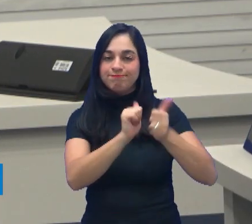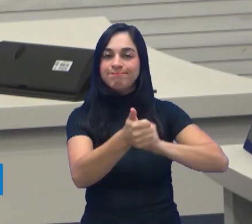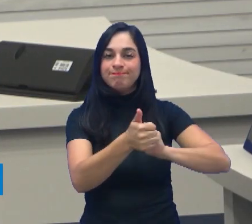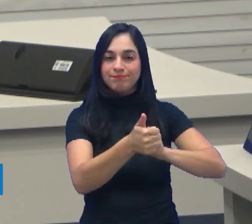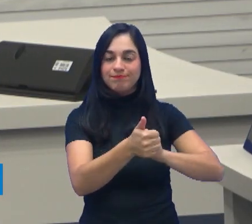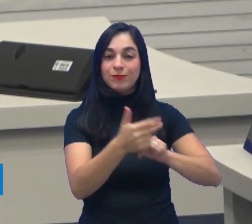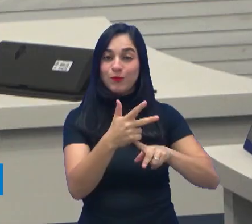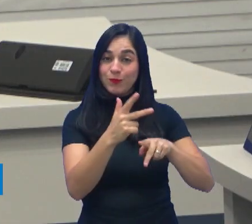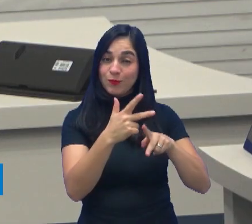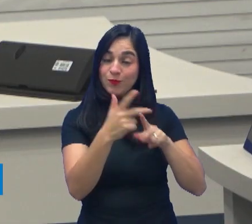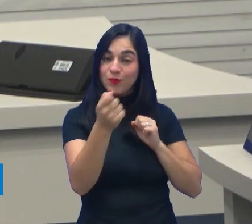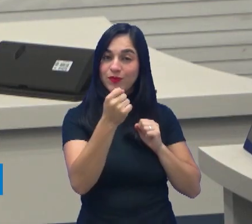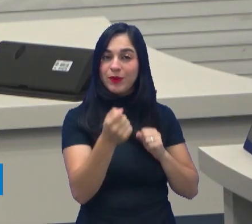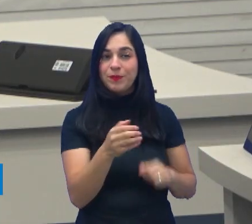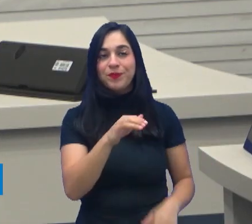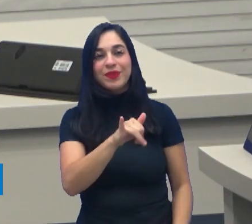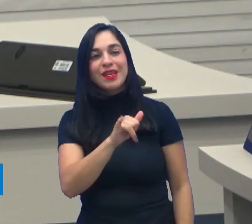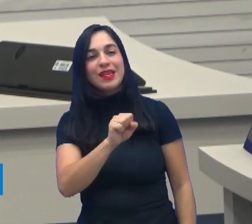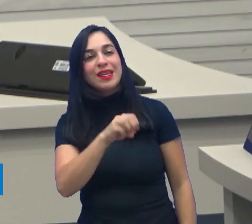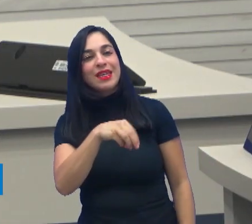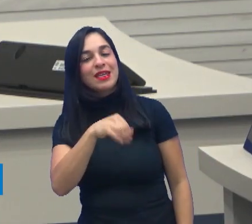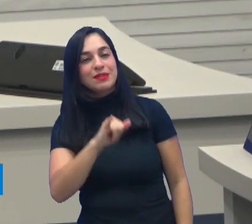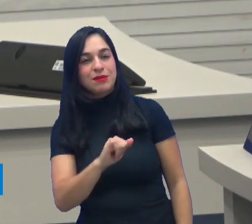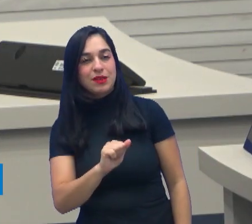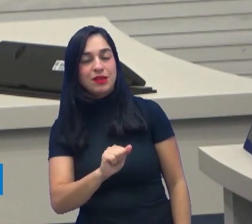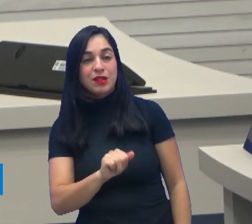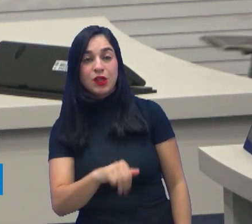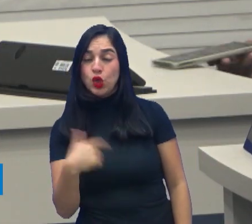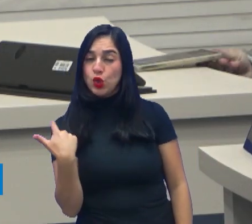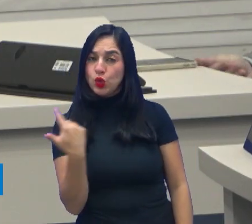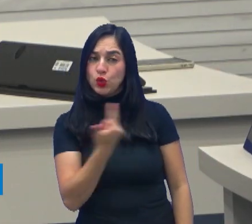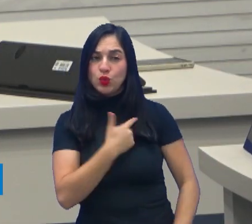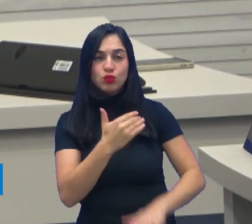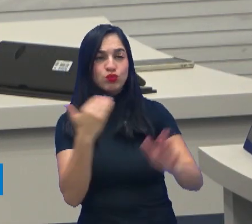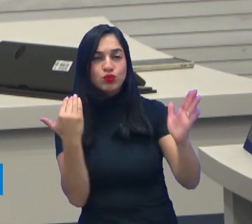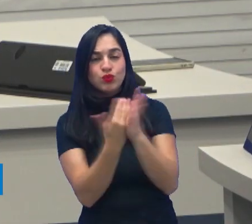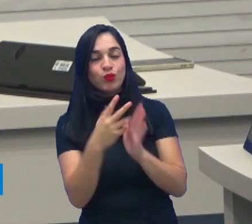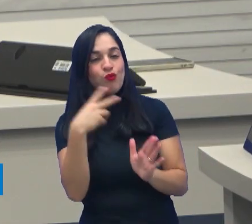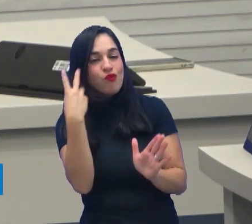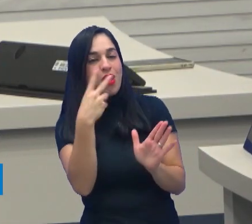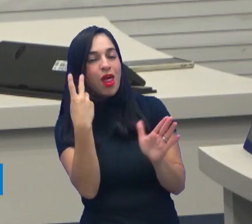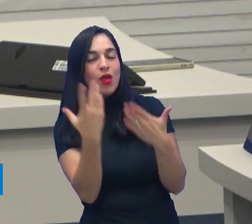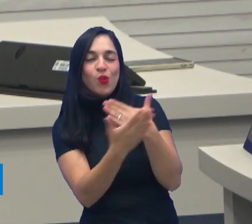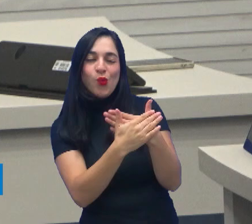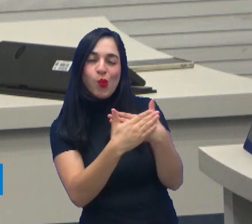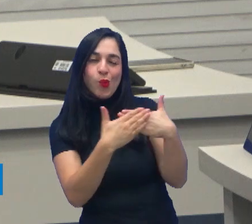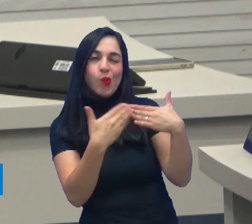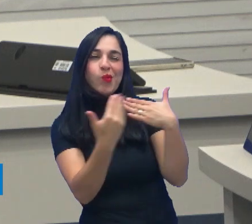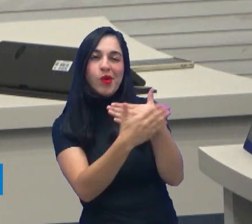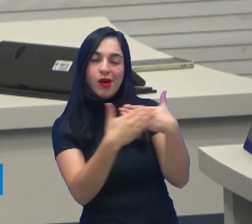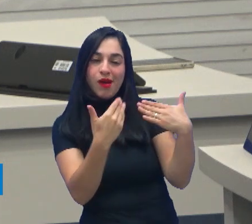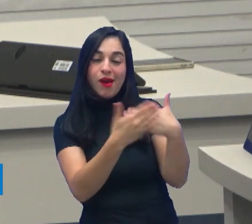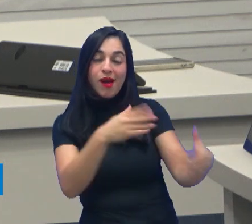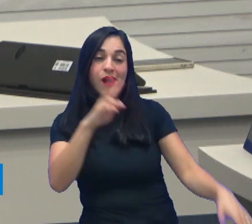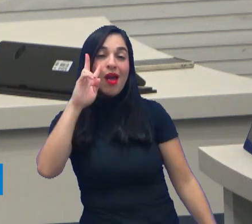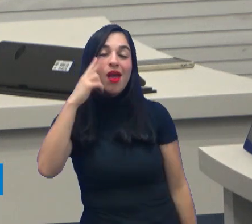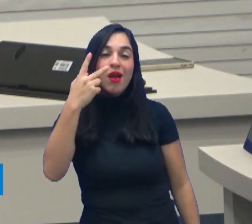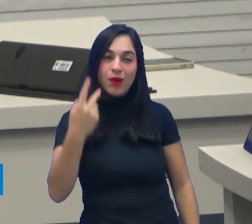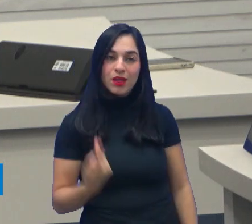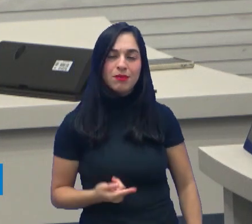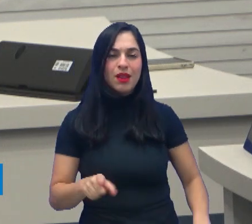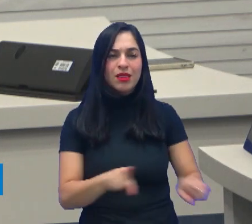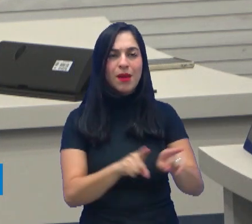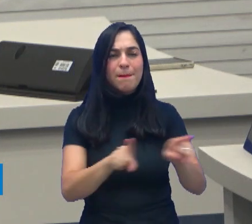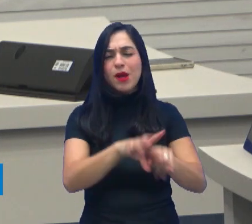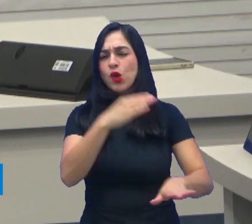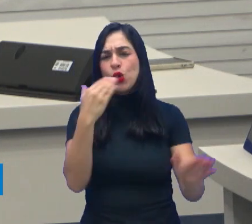Yasmin, receba hoje o carinho de todos os parlamentares aqui dessa casa, o reconhecimento e os parabéns de toda São José